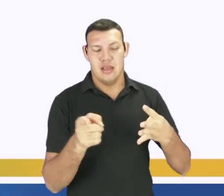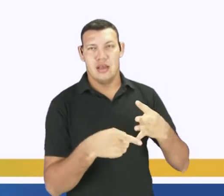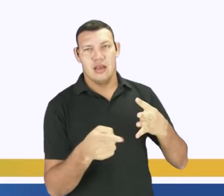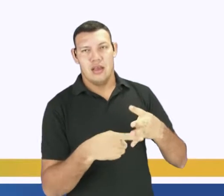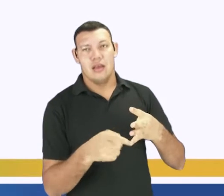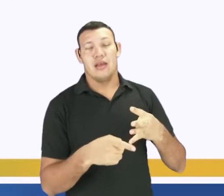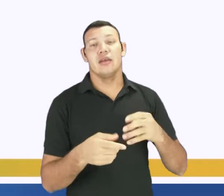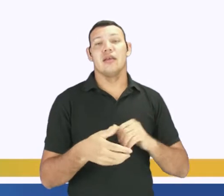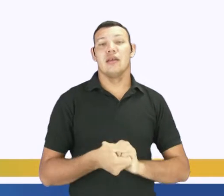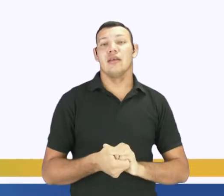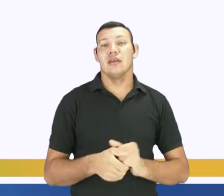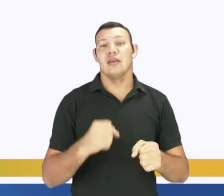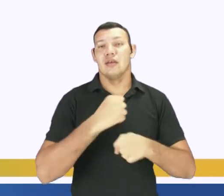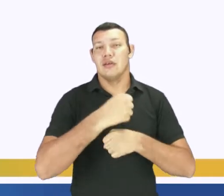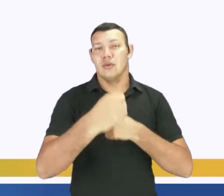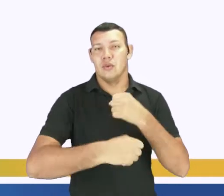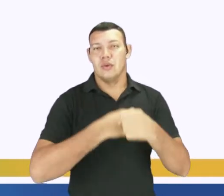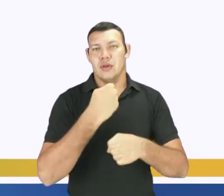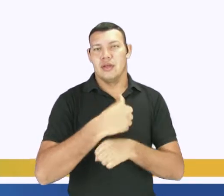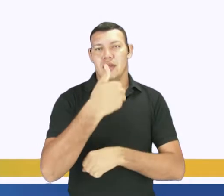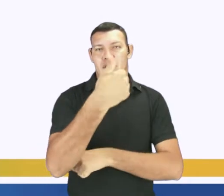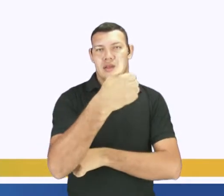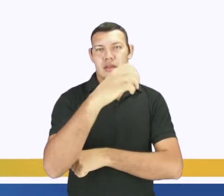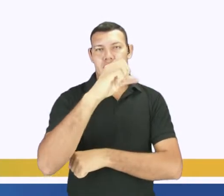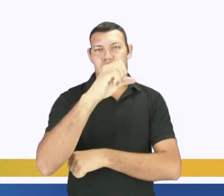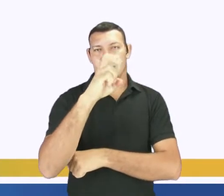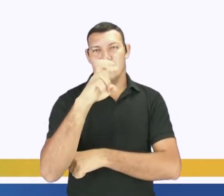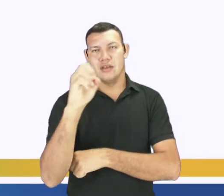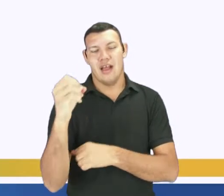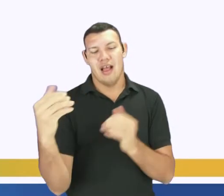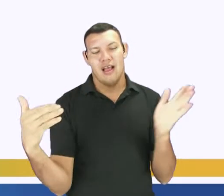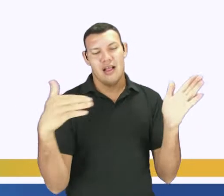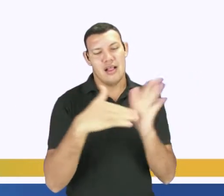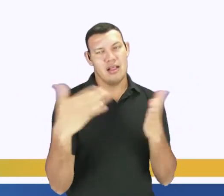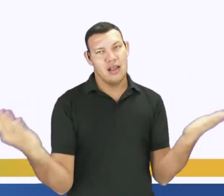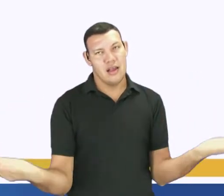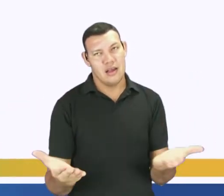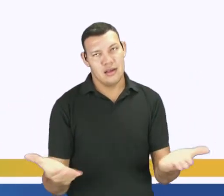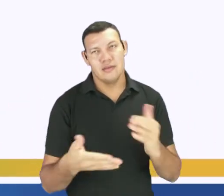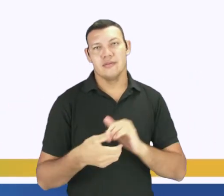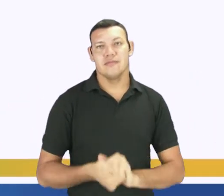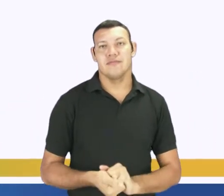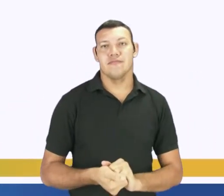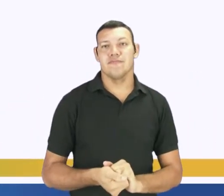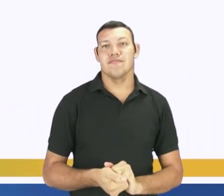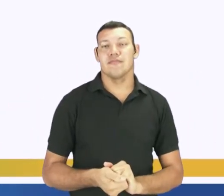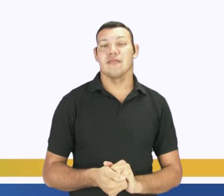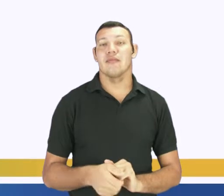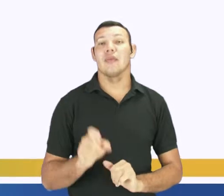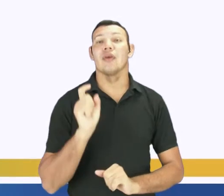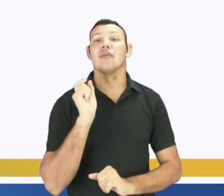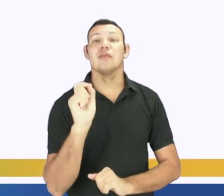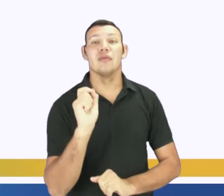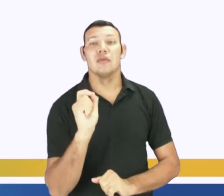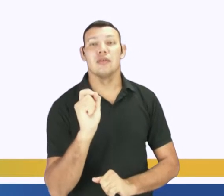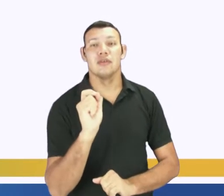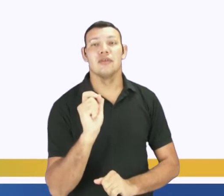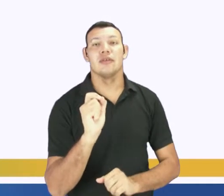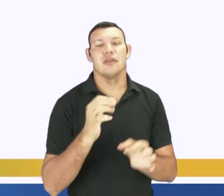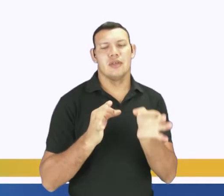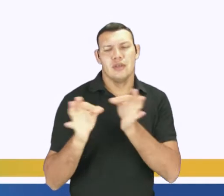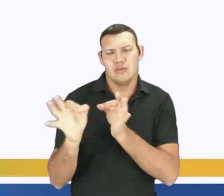início em 1955 e vai vir até hoje, né? Até os dias atuais. Ela é marcada principalmente pelos